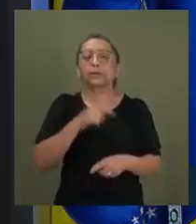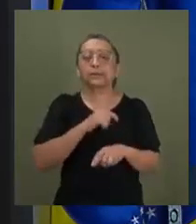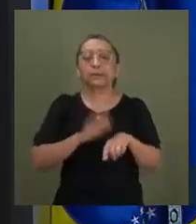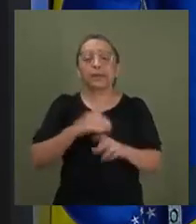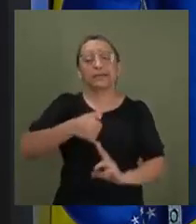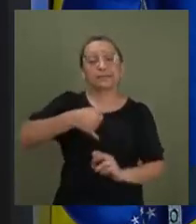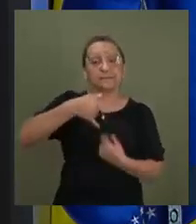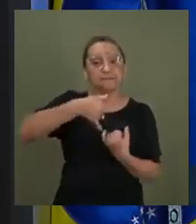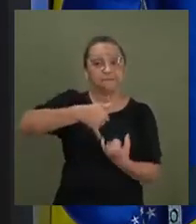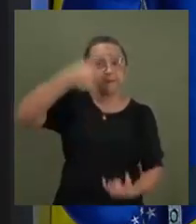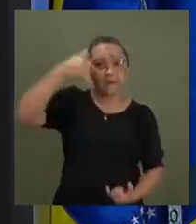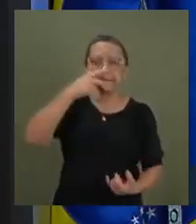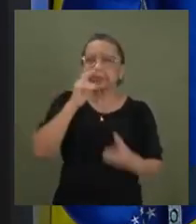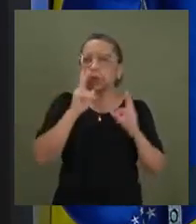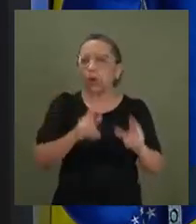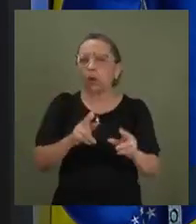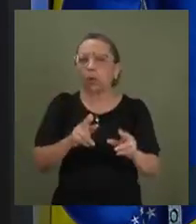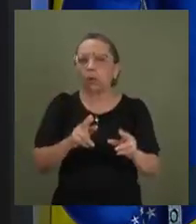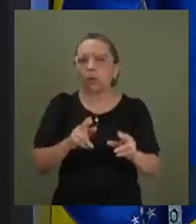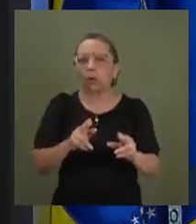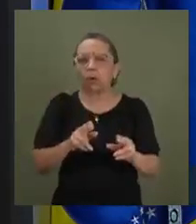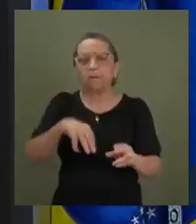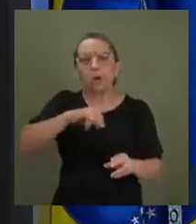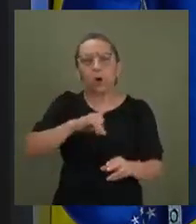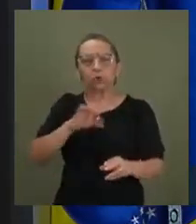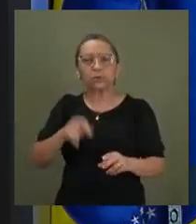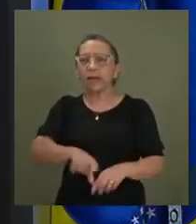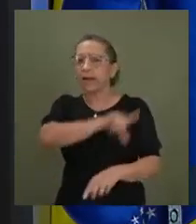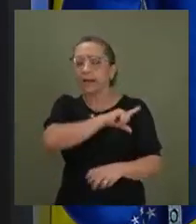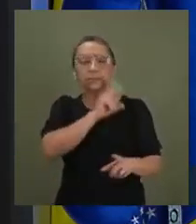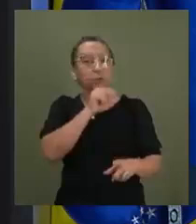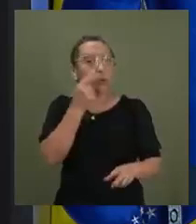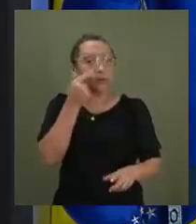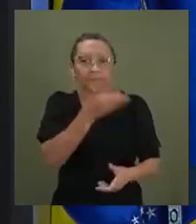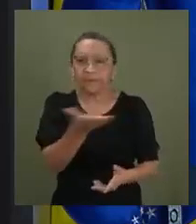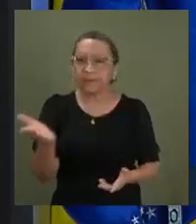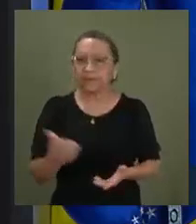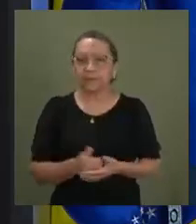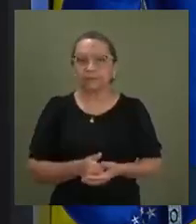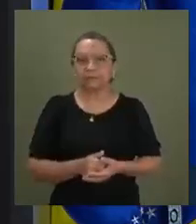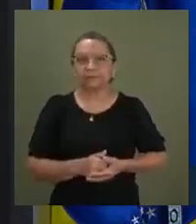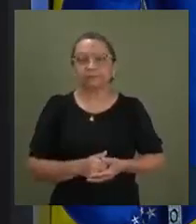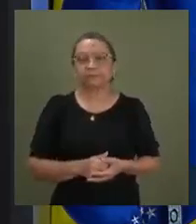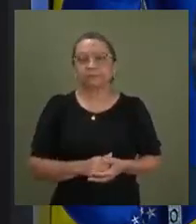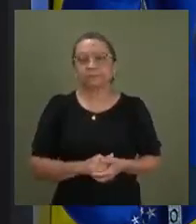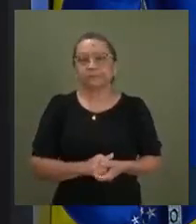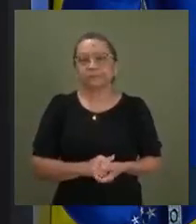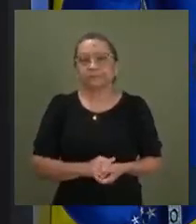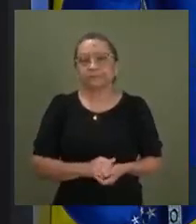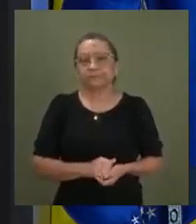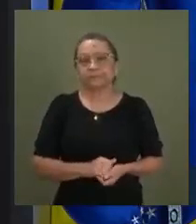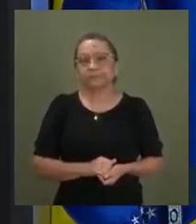fosse um molde, nunca jamais visto na história das autópsias. Doutor Cássio, só se o senhor pudesse encaminhar